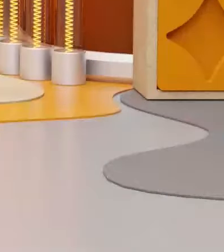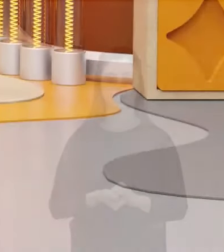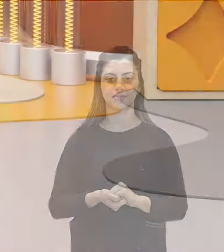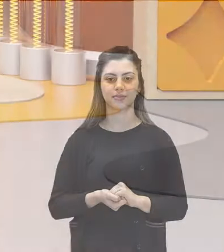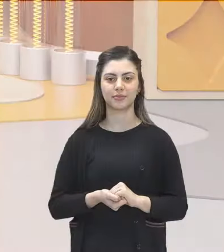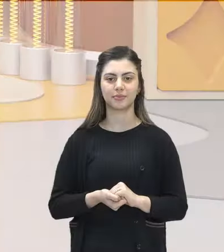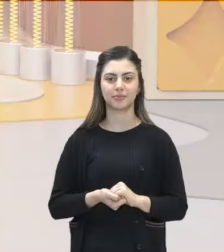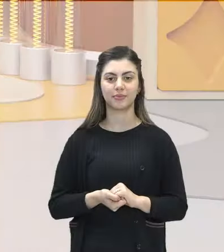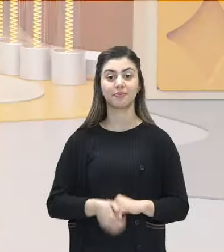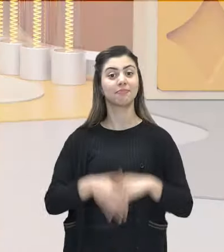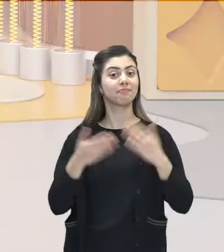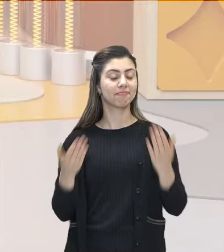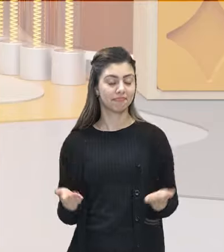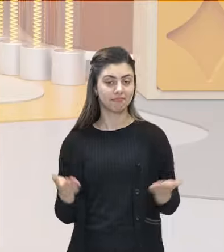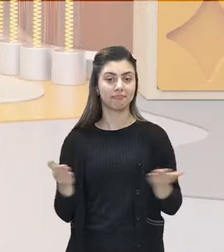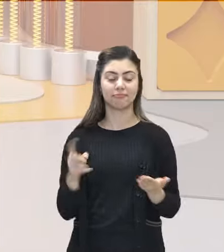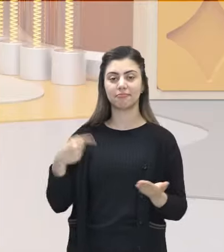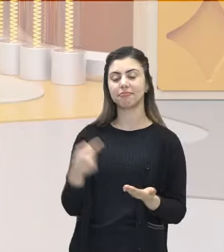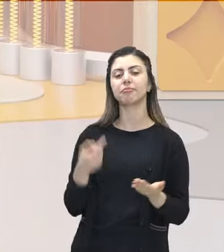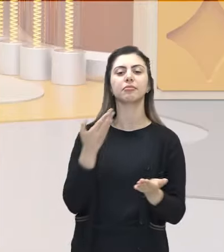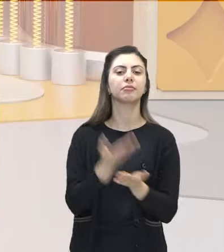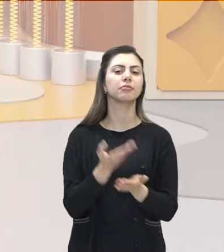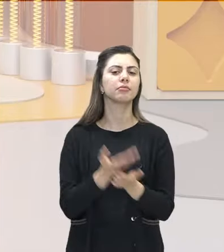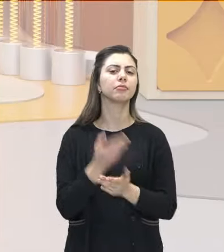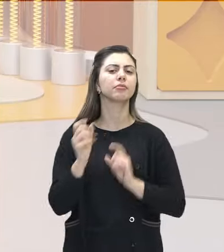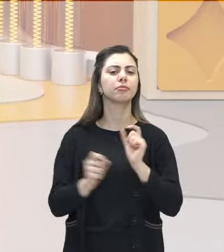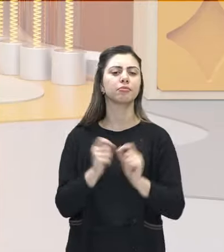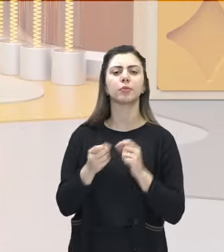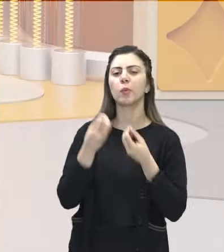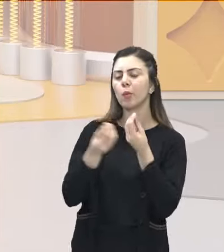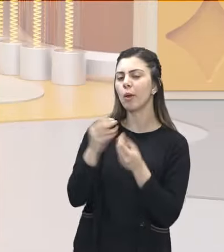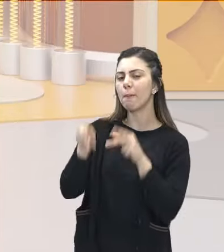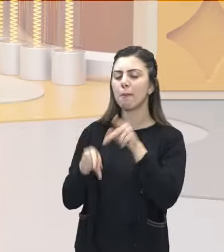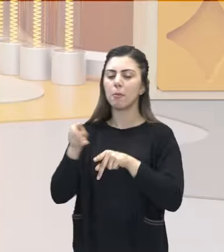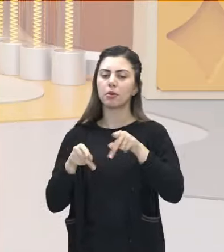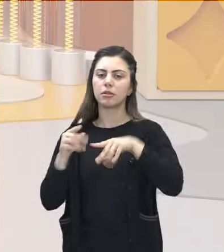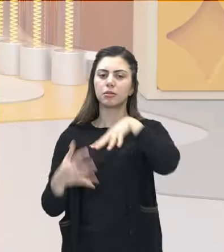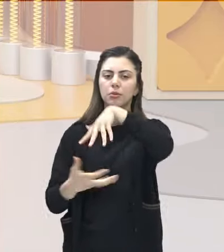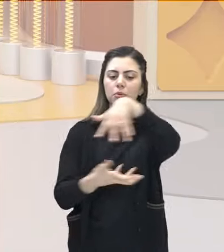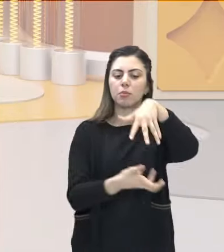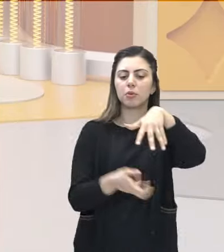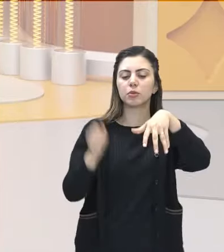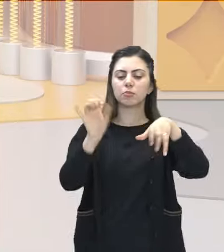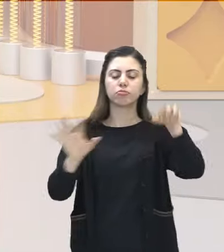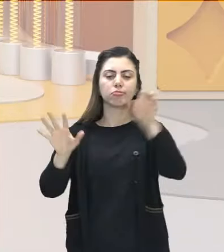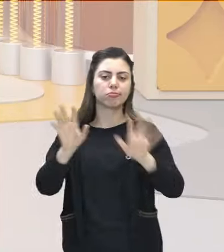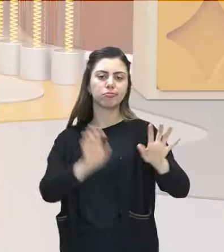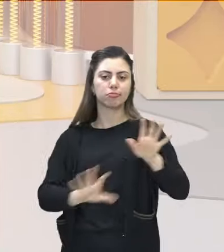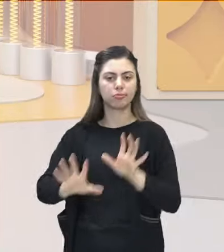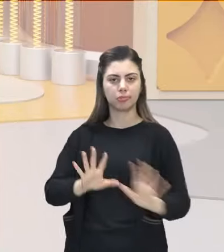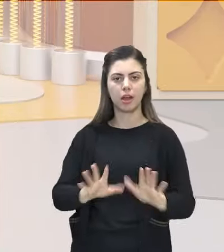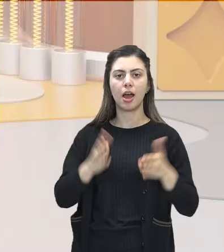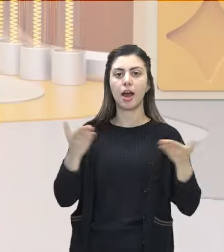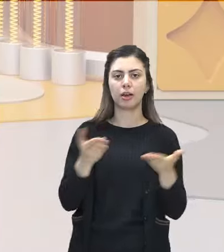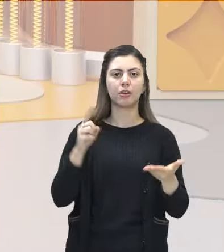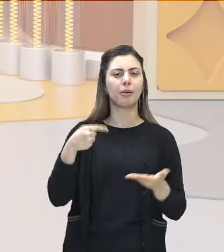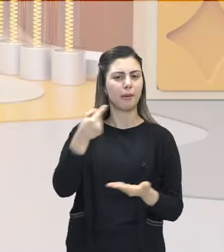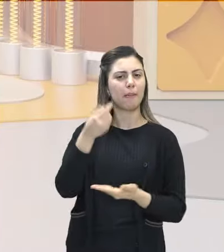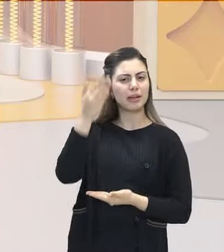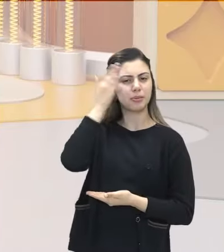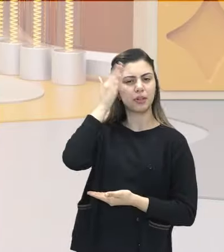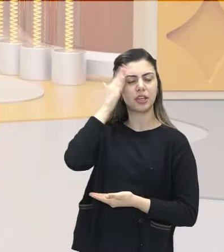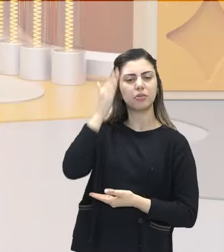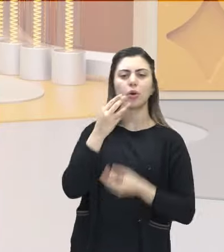Nesta aula nós iremos falar basicamente da distribuição da população mundial e vamos entender um pouco como as correntes